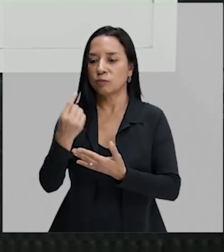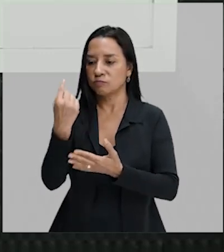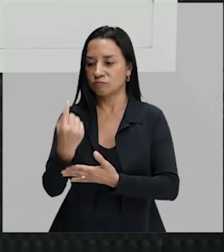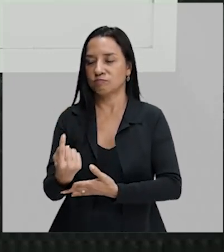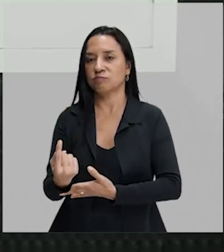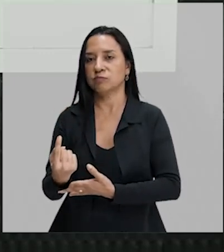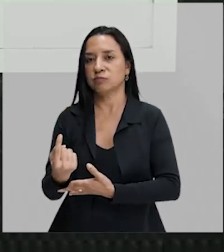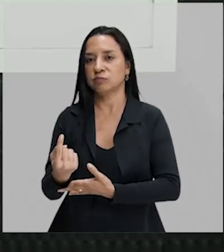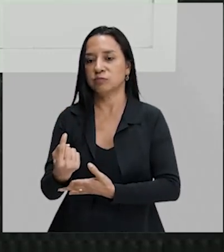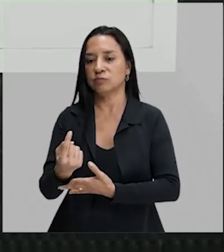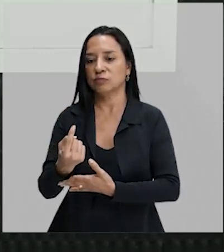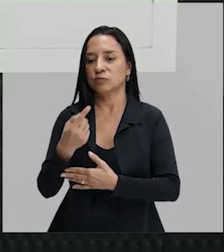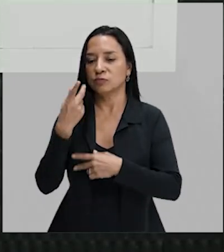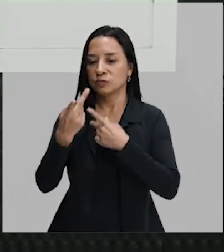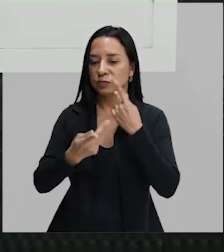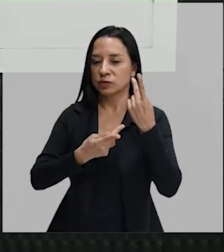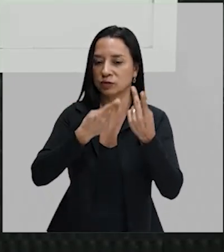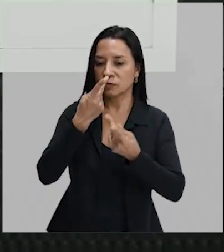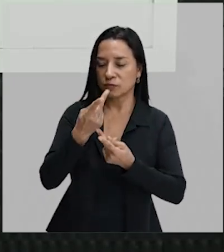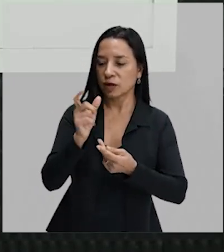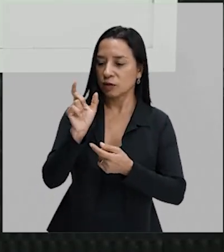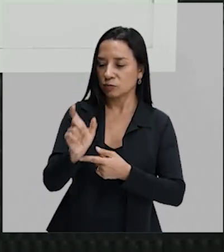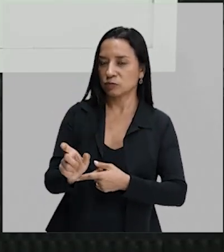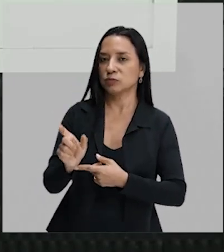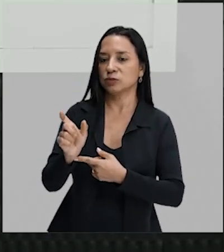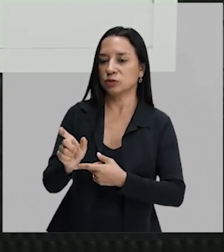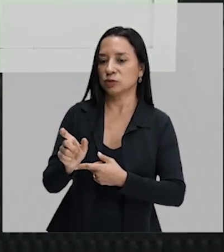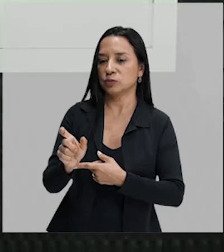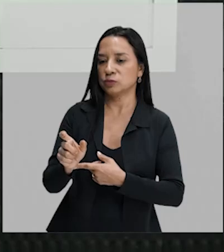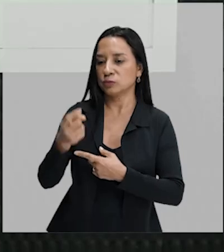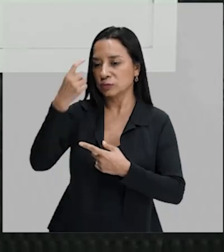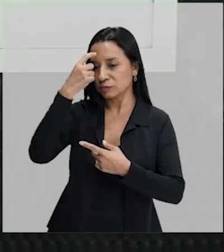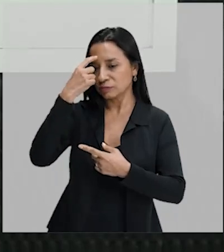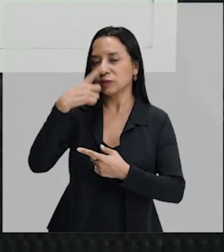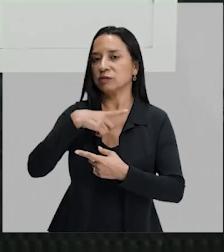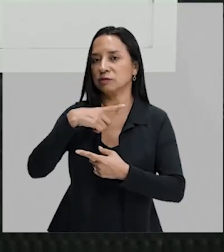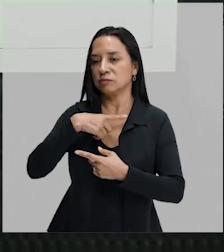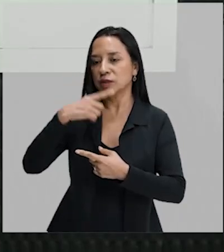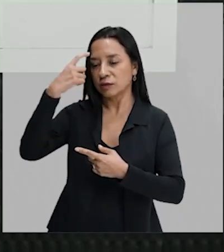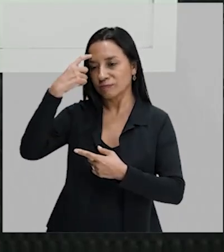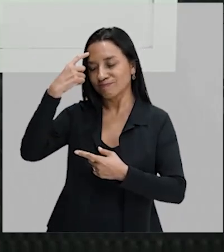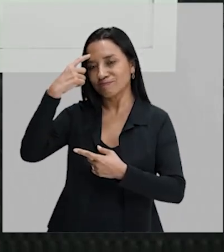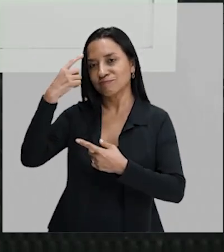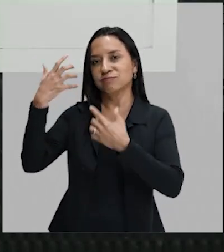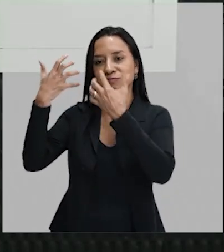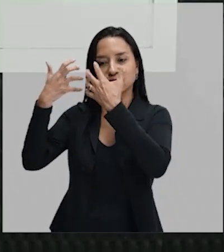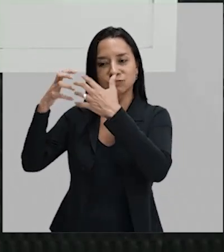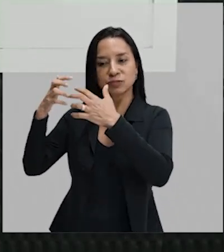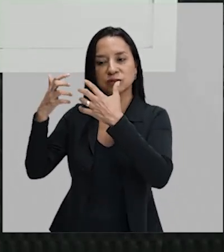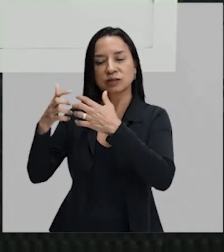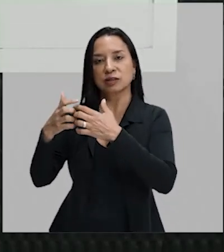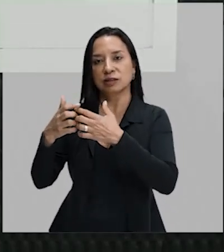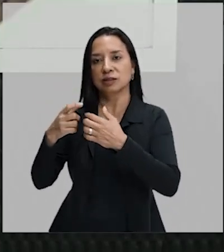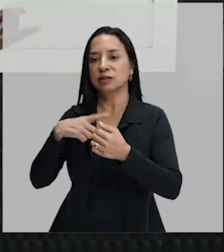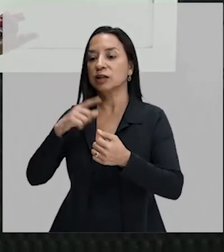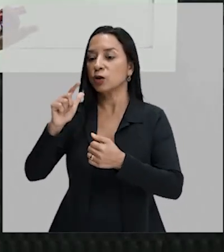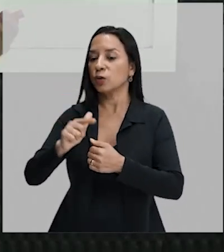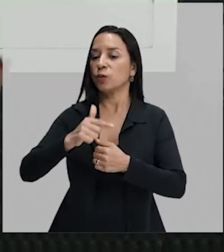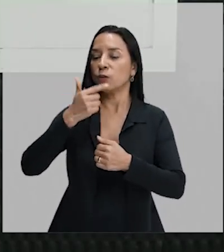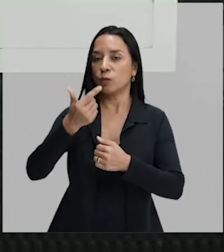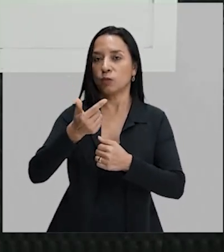que falo isto desta forma, eu tenho outros também e, claro, bem mais conhecidos que